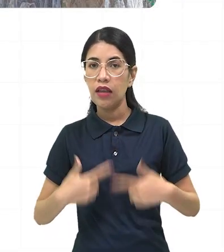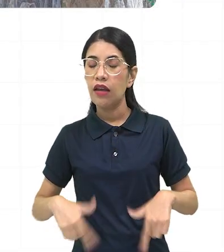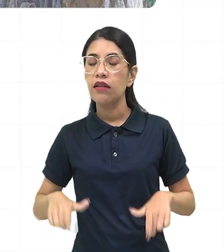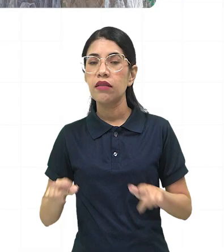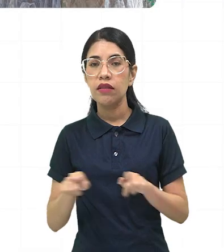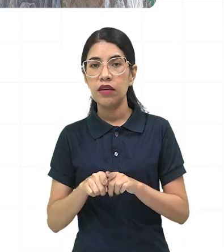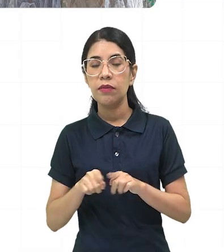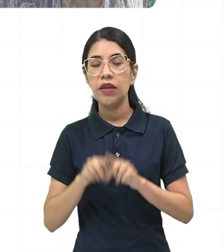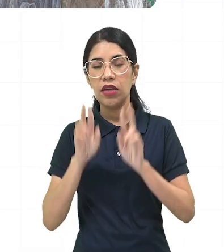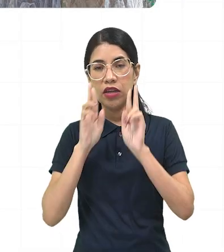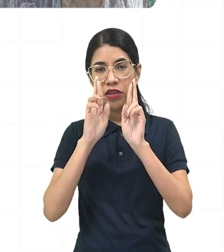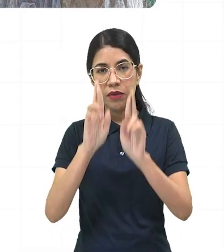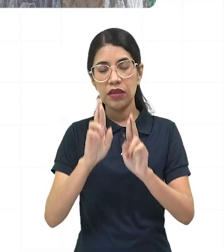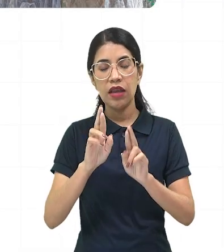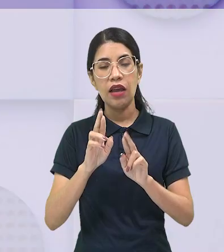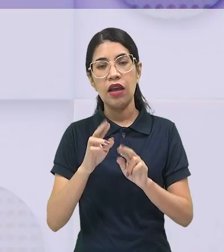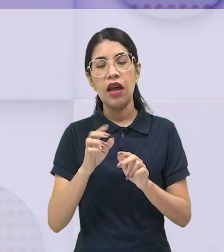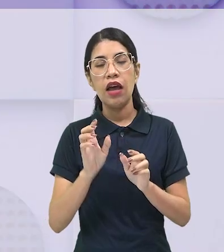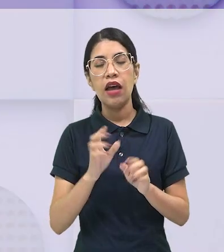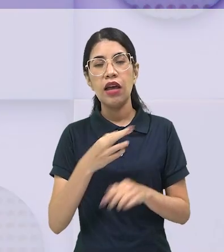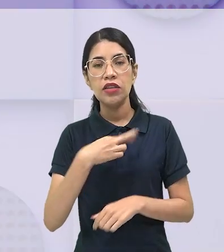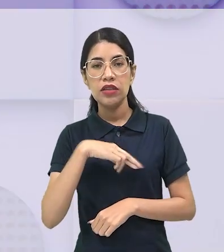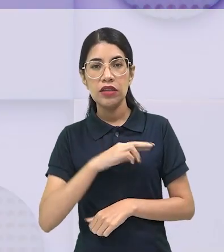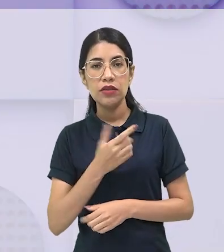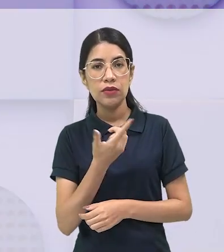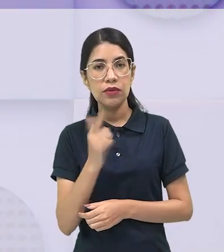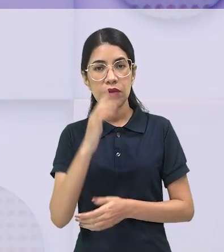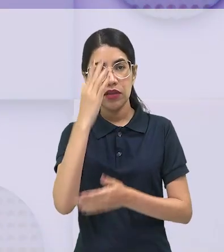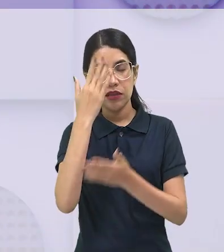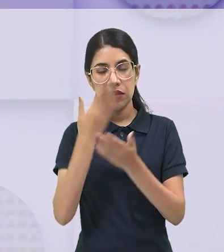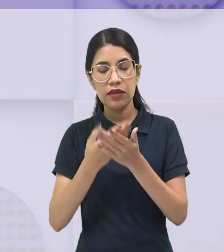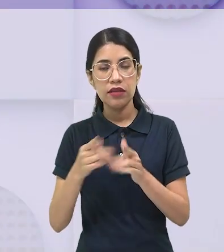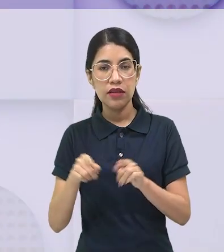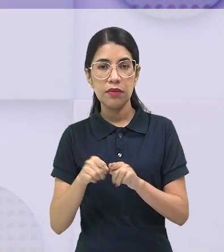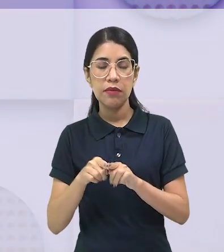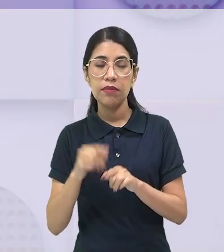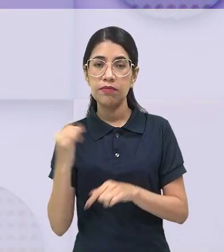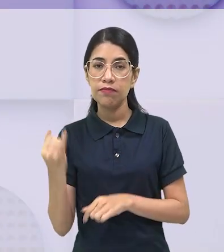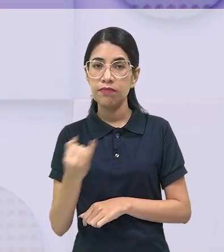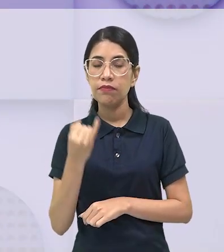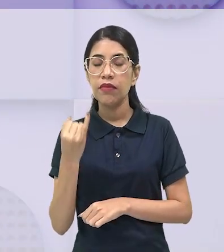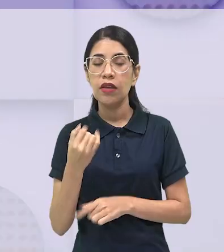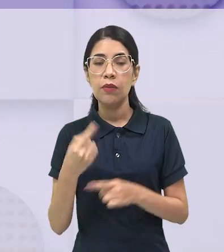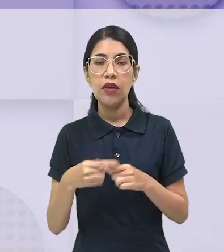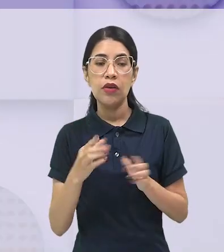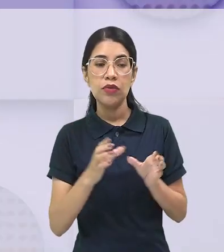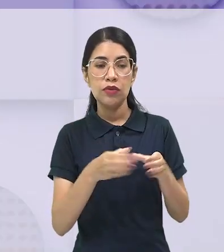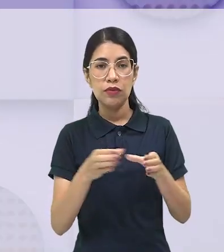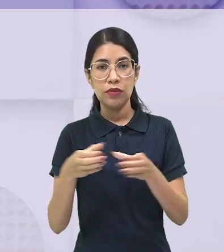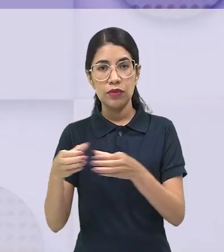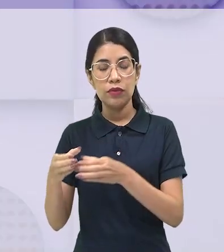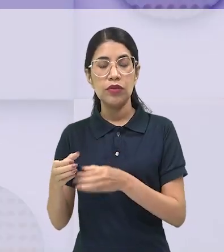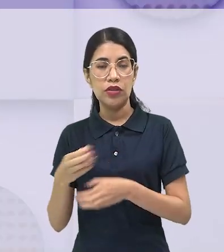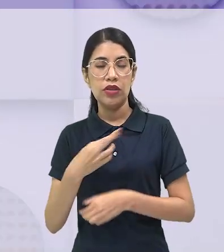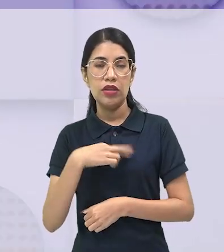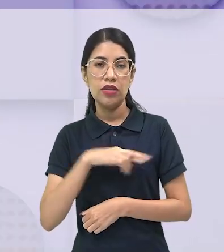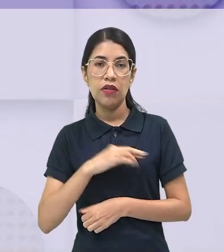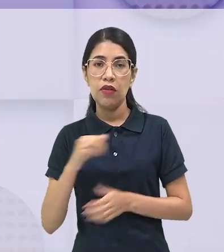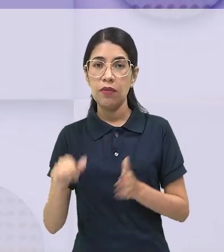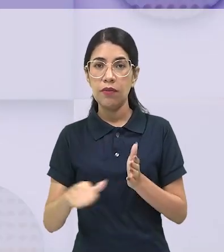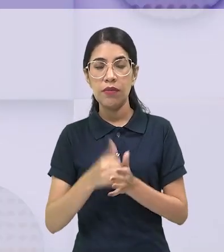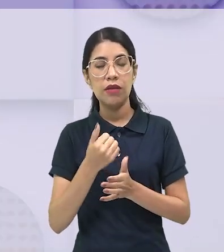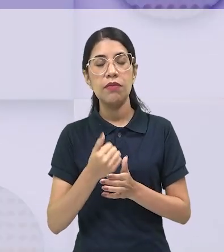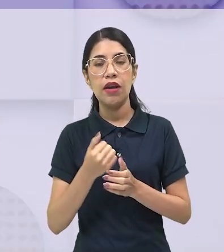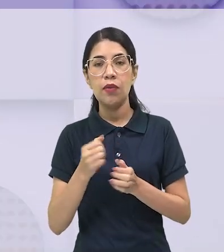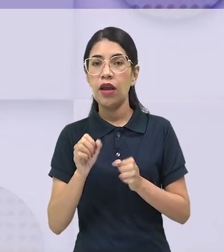a respeitar as outras formas de crença. Isso é muito importante. Os grupos religiosos deveriam ser os primeiros interessados